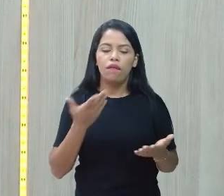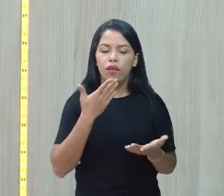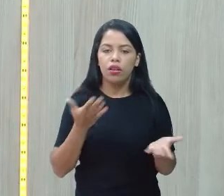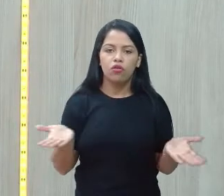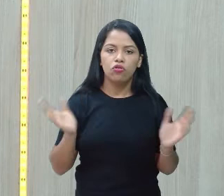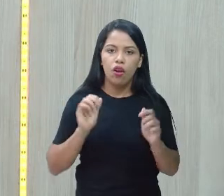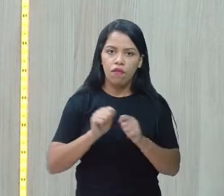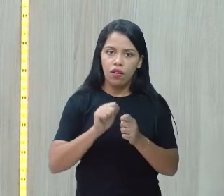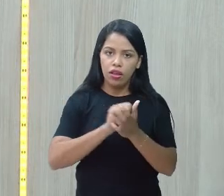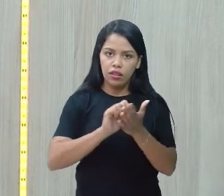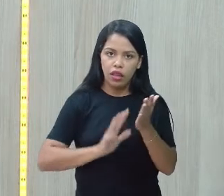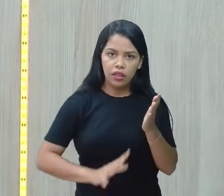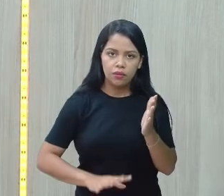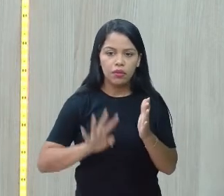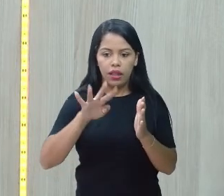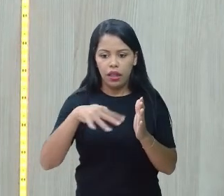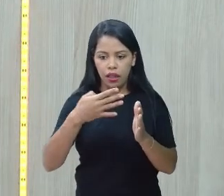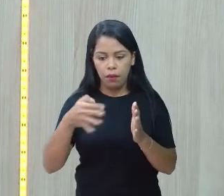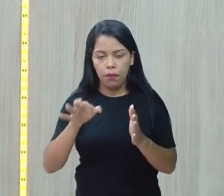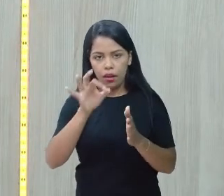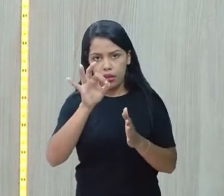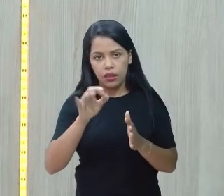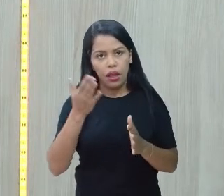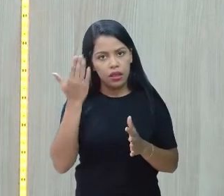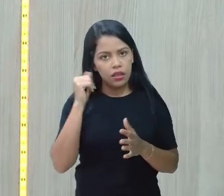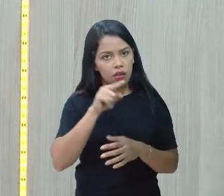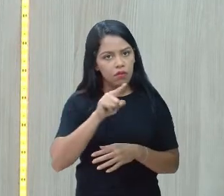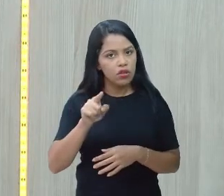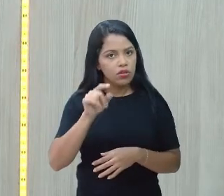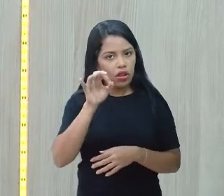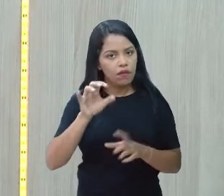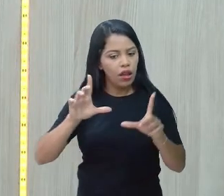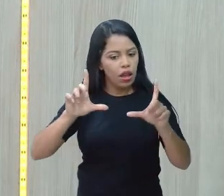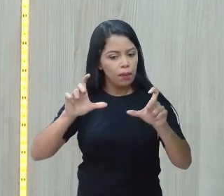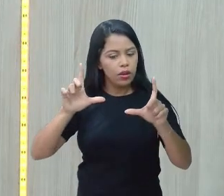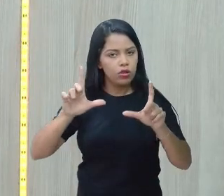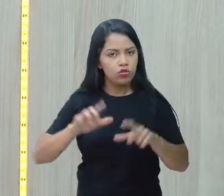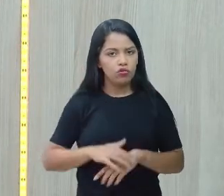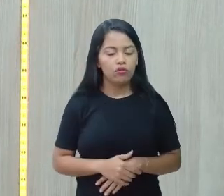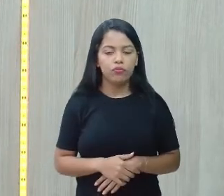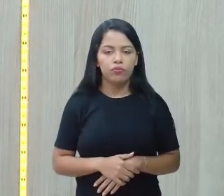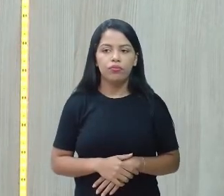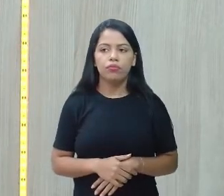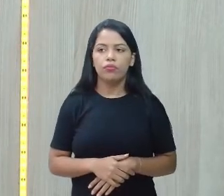e façam a atividade da tabela, tá certo? Eu sei que vocês já tiraram print. Tchau, tchau, pessoal.